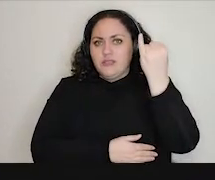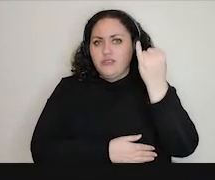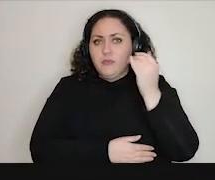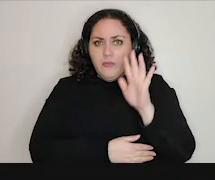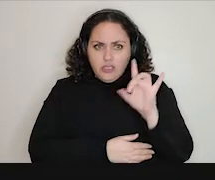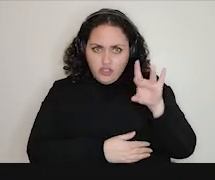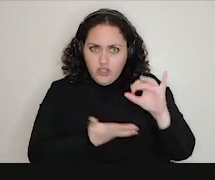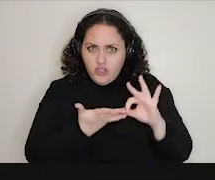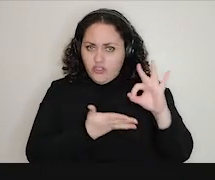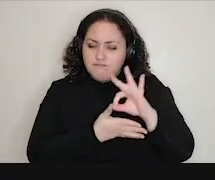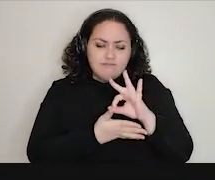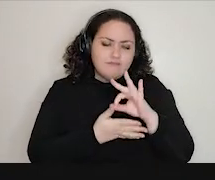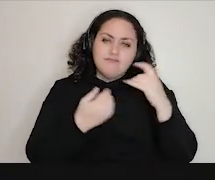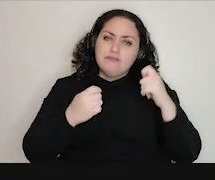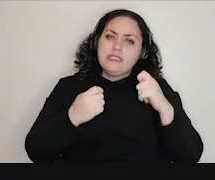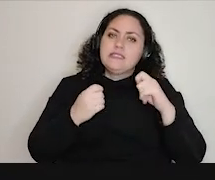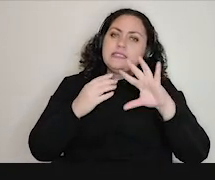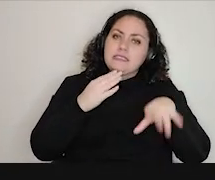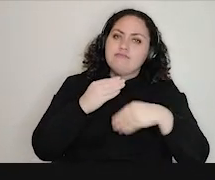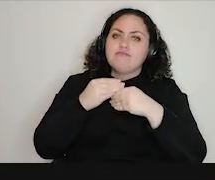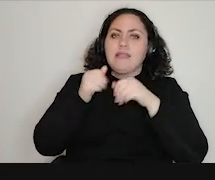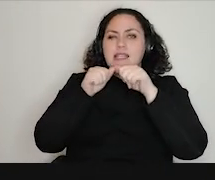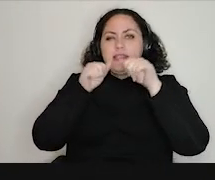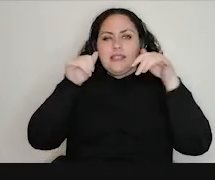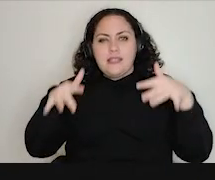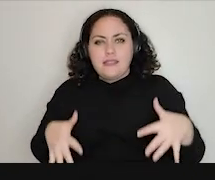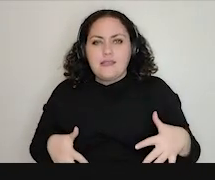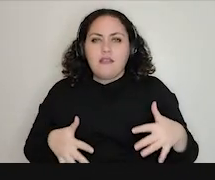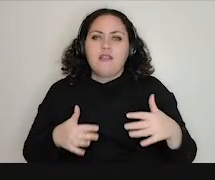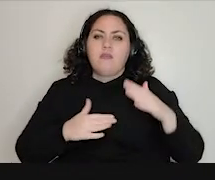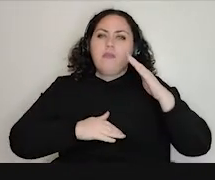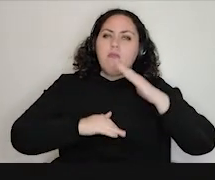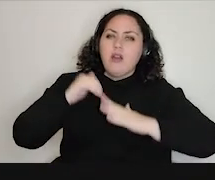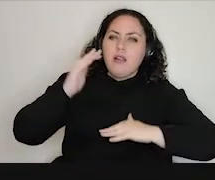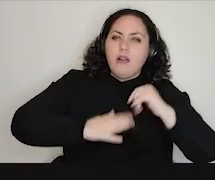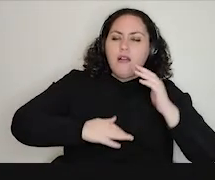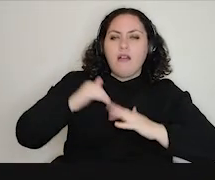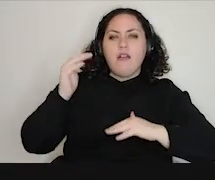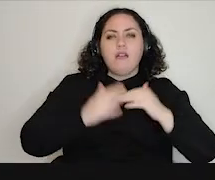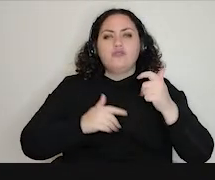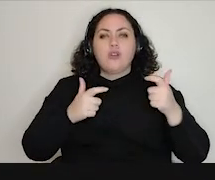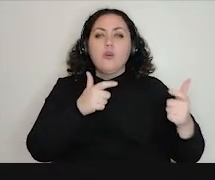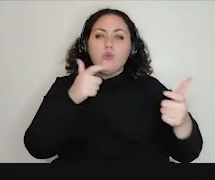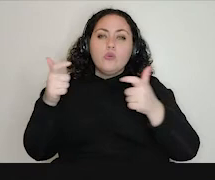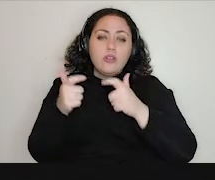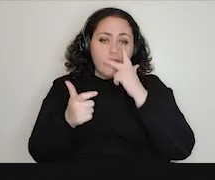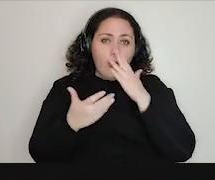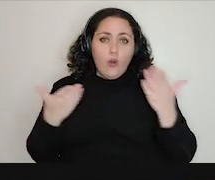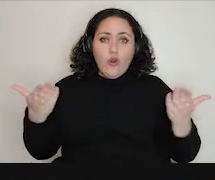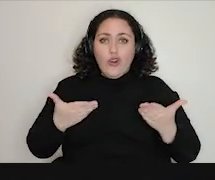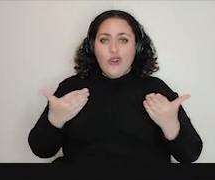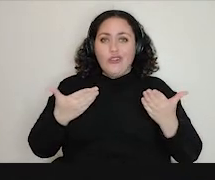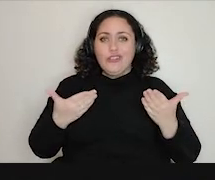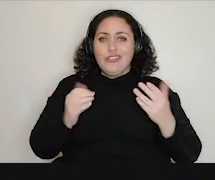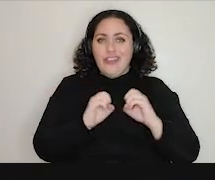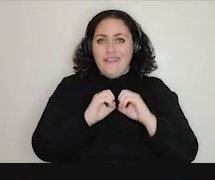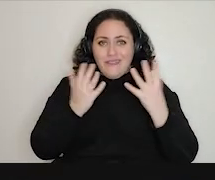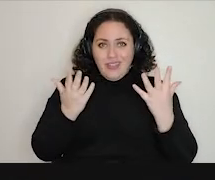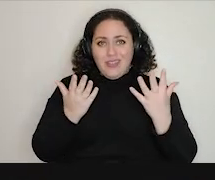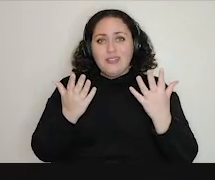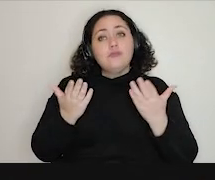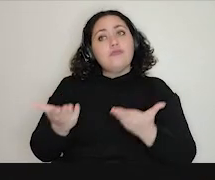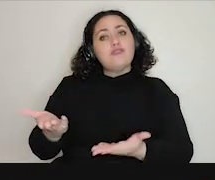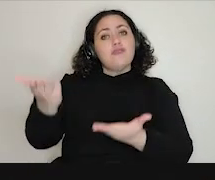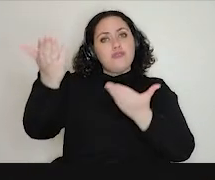para além delas, a gente precisa trazer a partir de extensões, a partir de ações, a partir de espaços como o que vocês estão